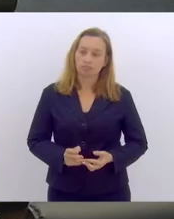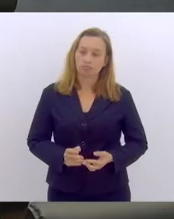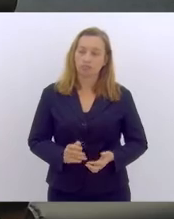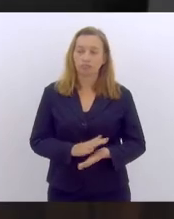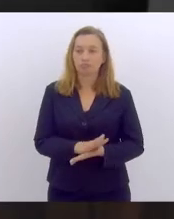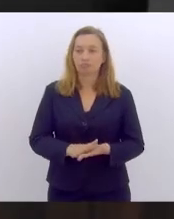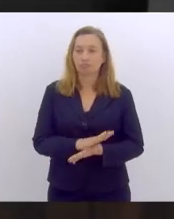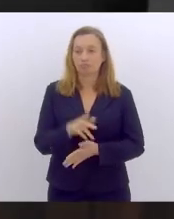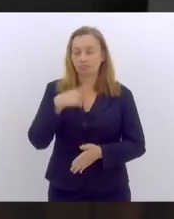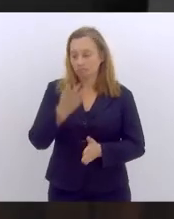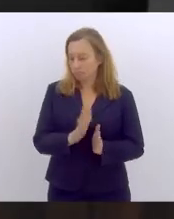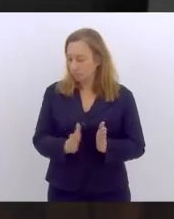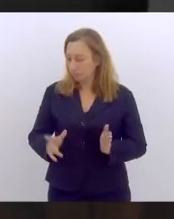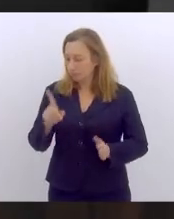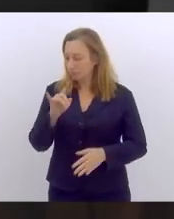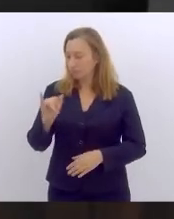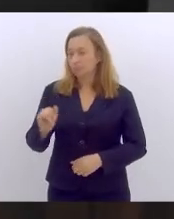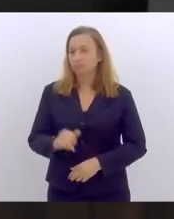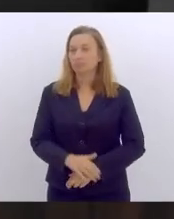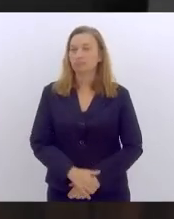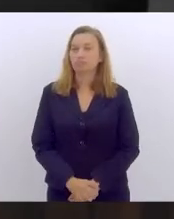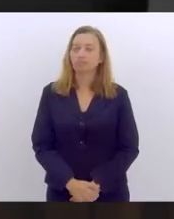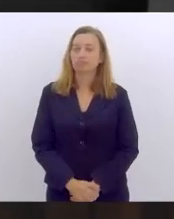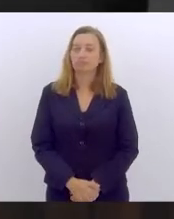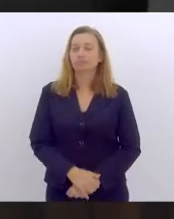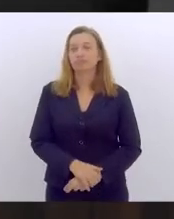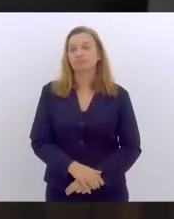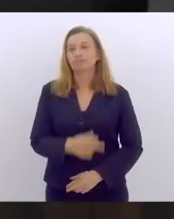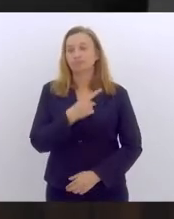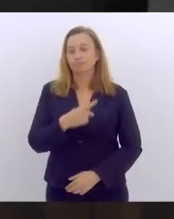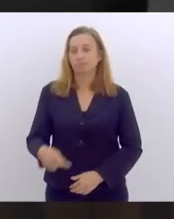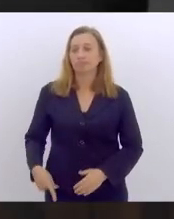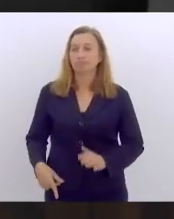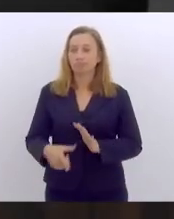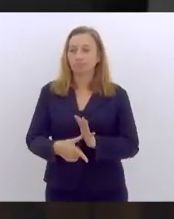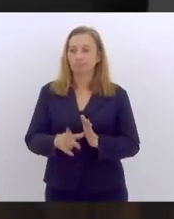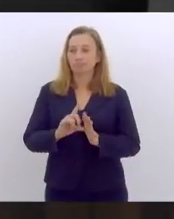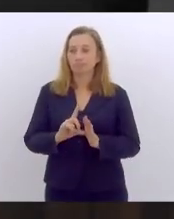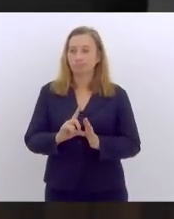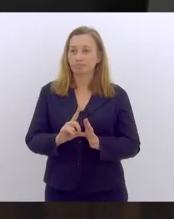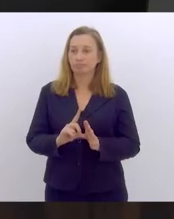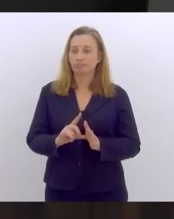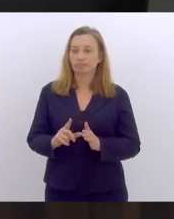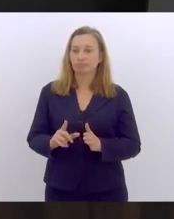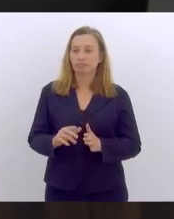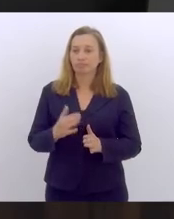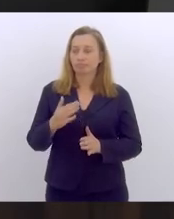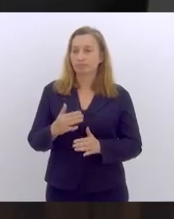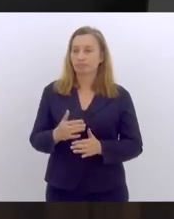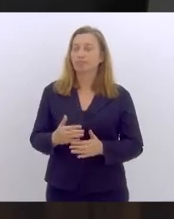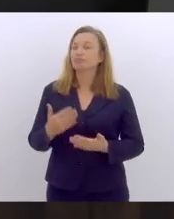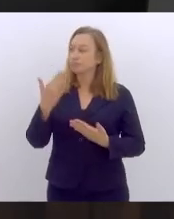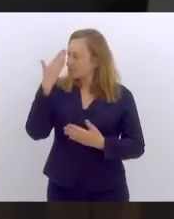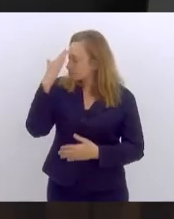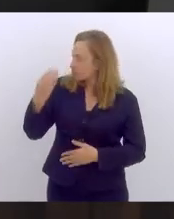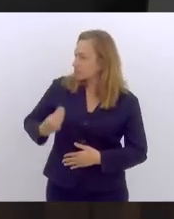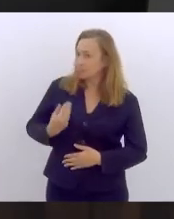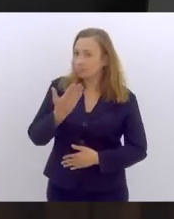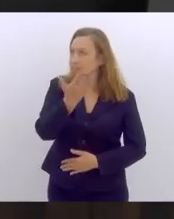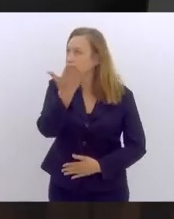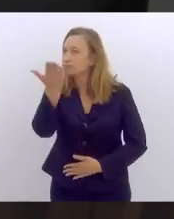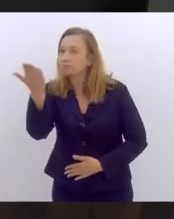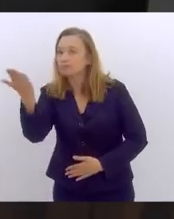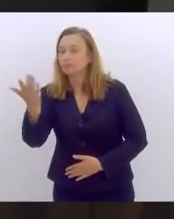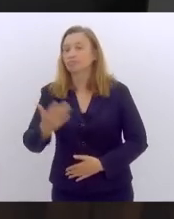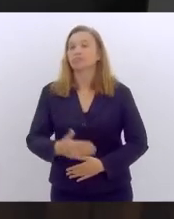Nada mais a tratar na ordem do dia. A presidência, antes de passar os trabalhos, mais uma vez agradece a presença de todas e